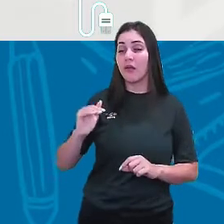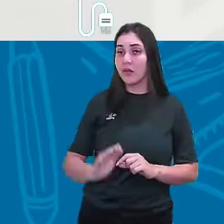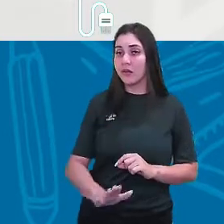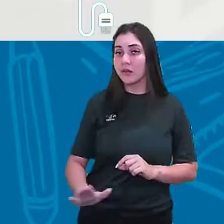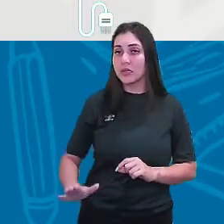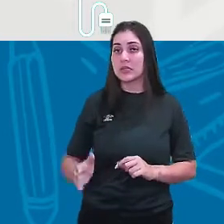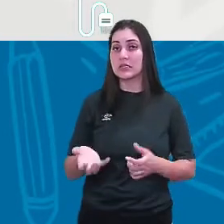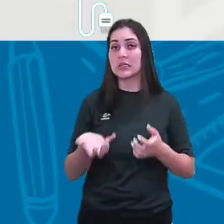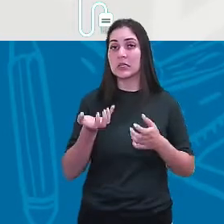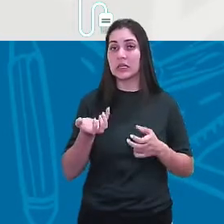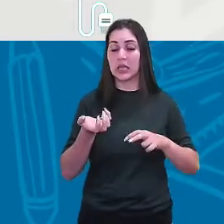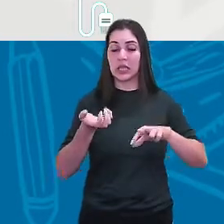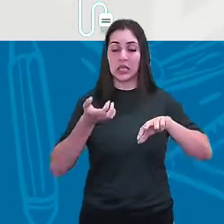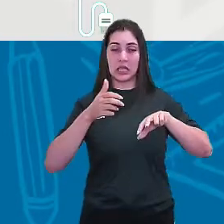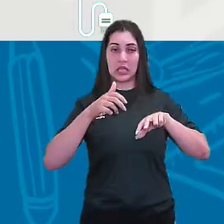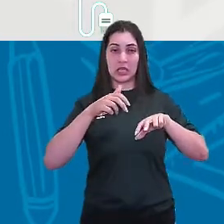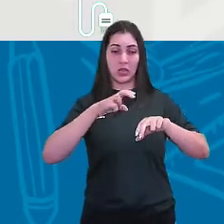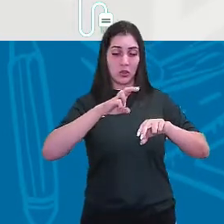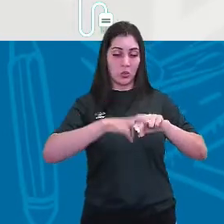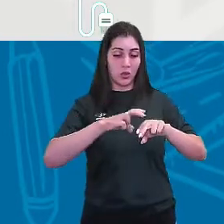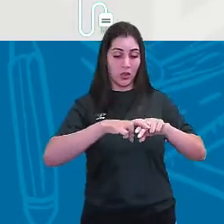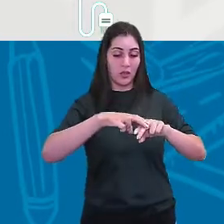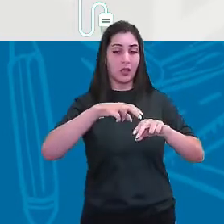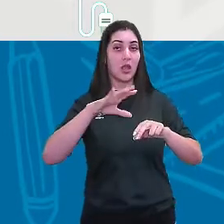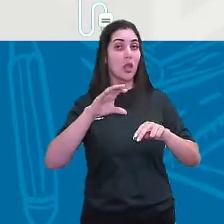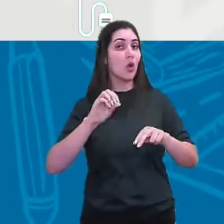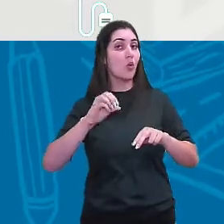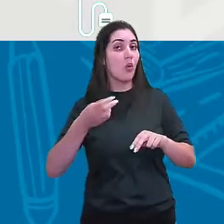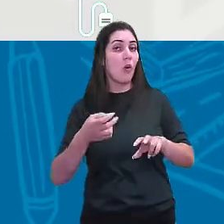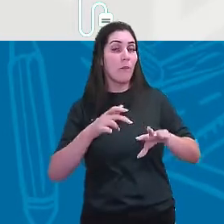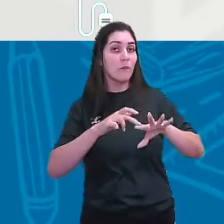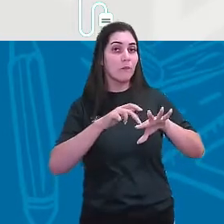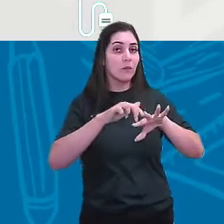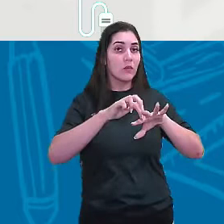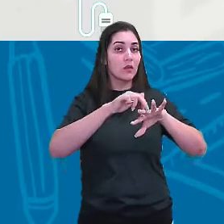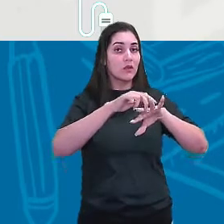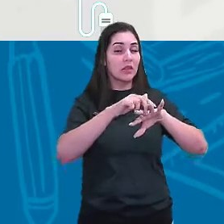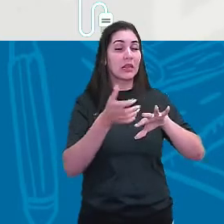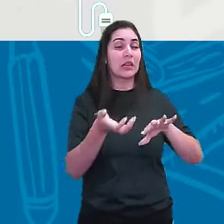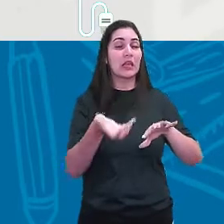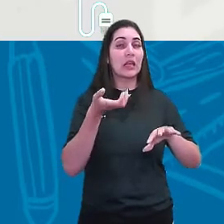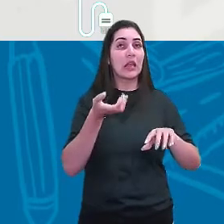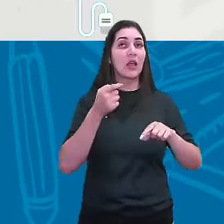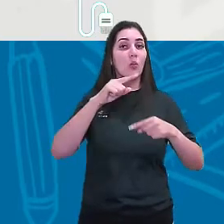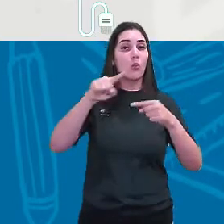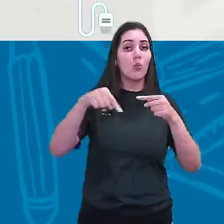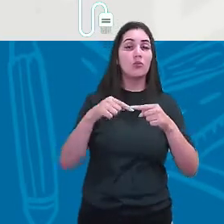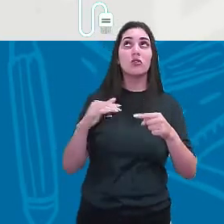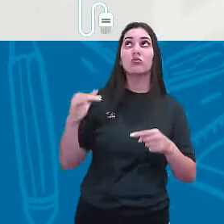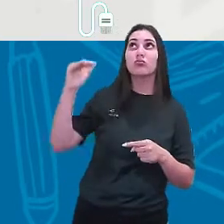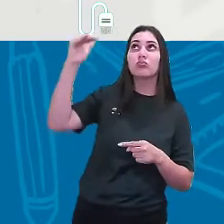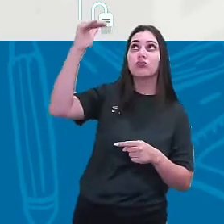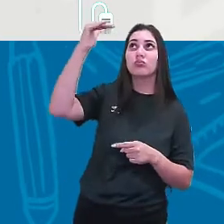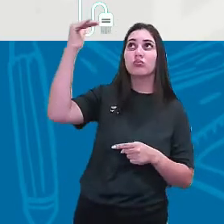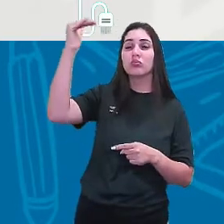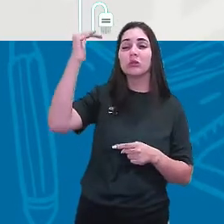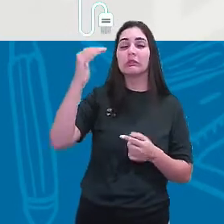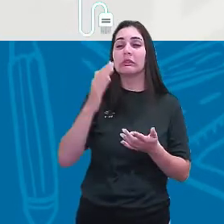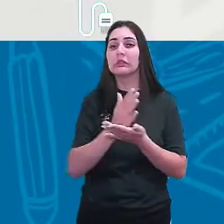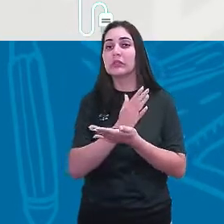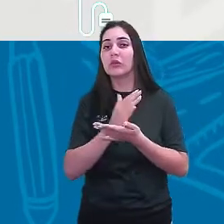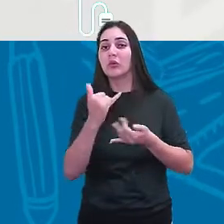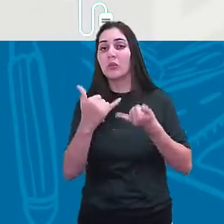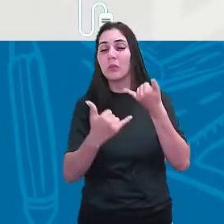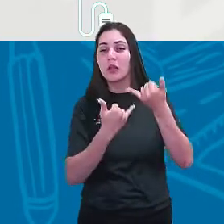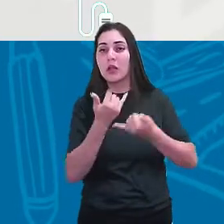uma cadeira ou quer pegar uma escada, porque quer pegar um objeto que está alto, né? Algum brinquedo que o pai